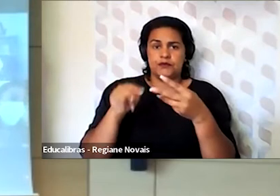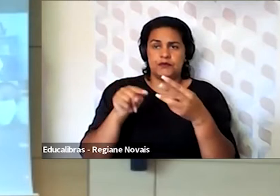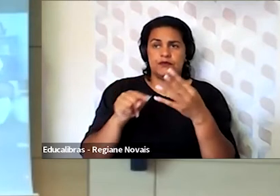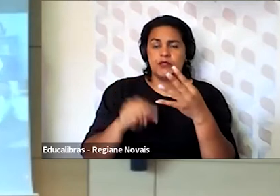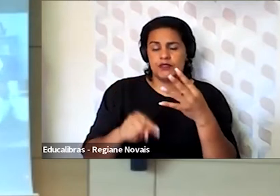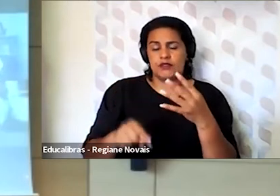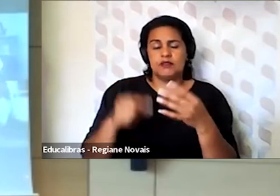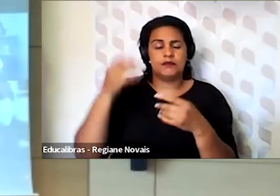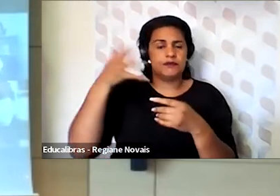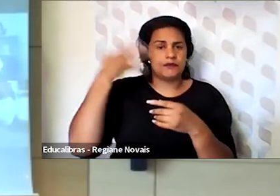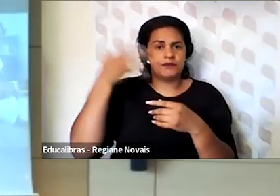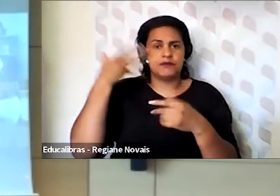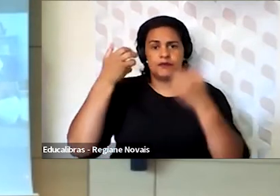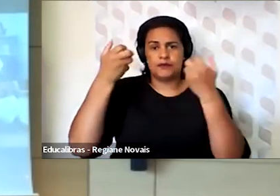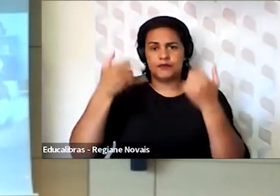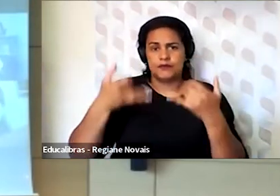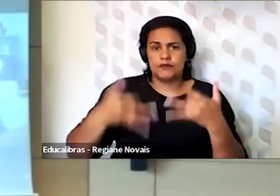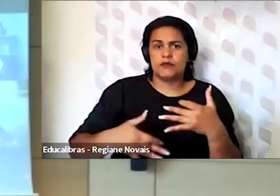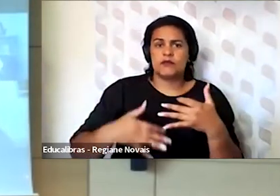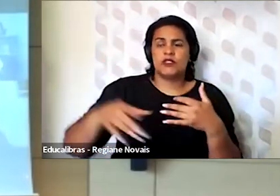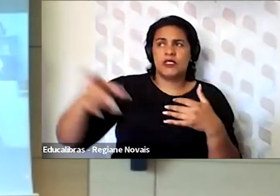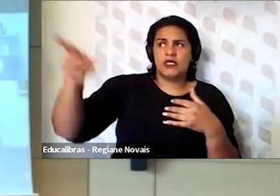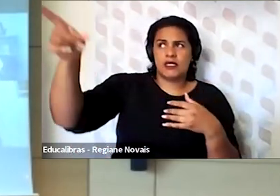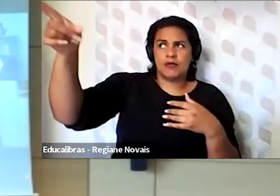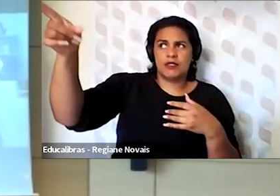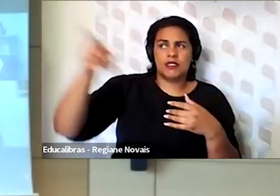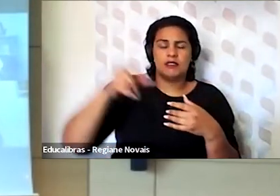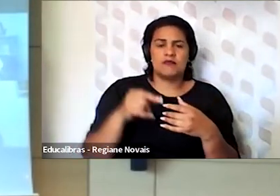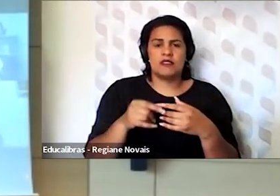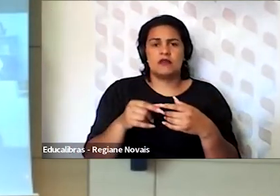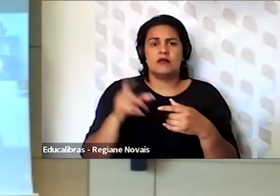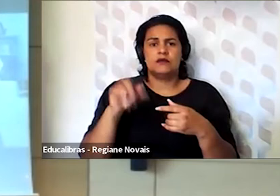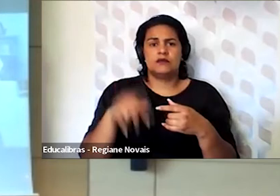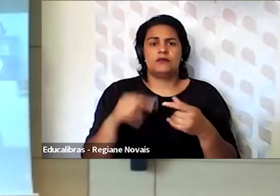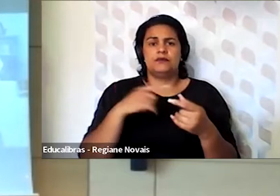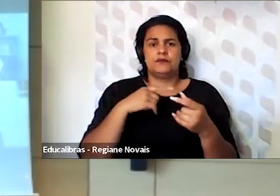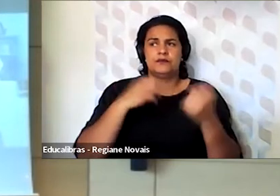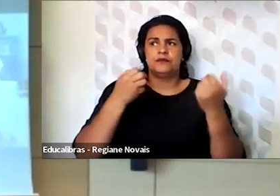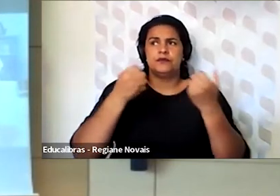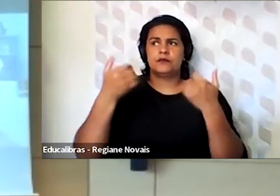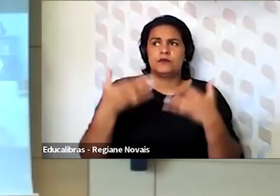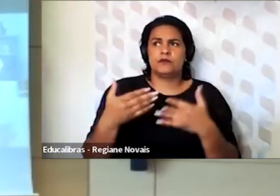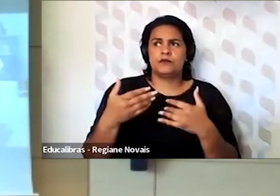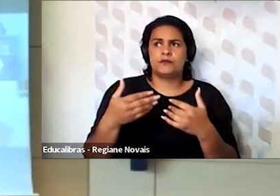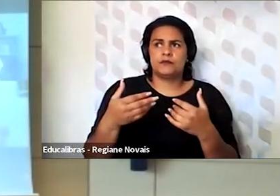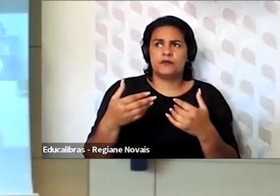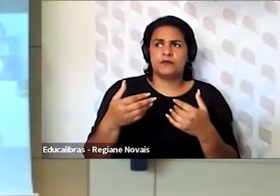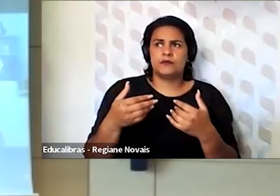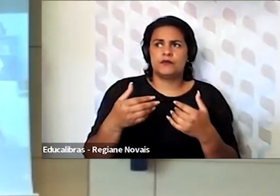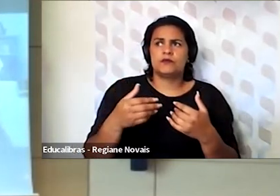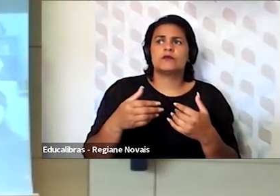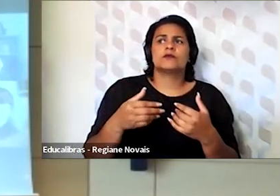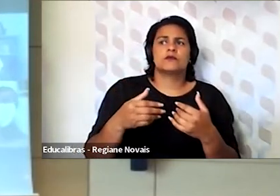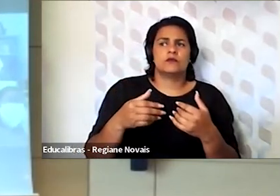agendas que estão hoje em jogo no Brasil. A vitalidade também,